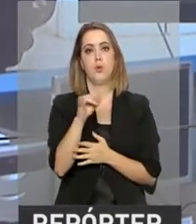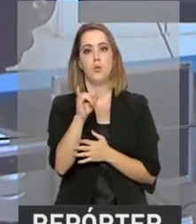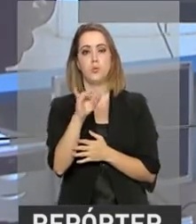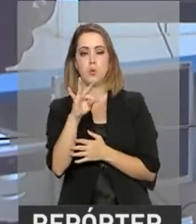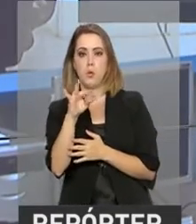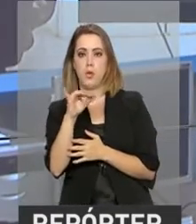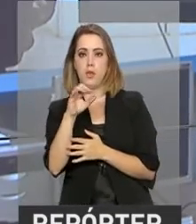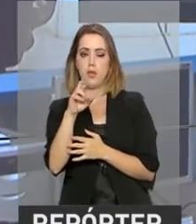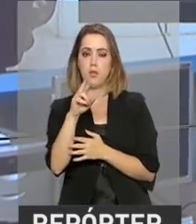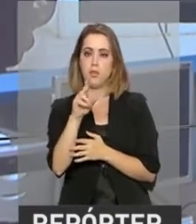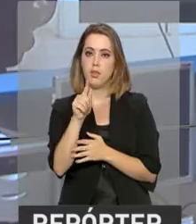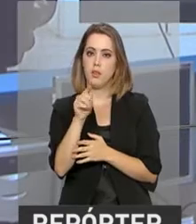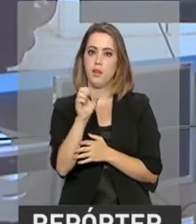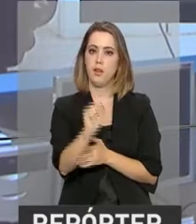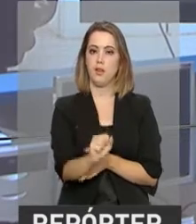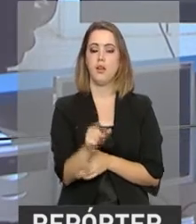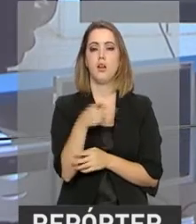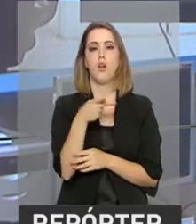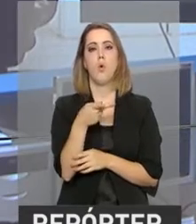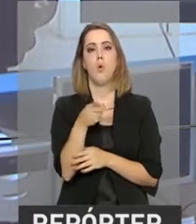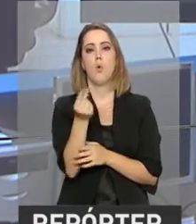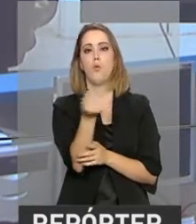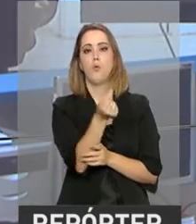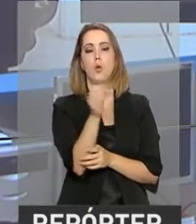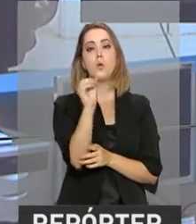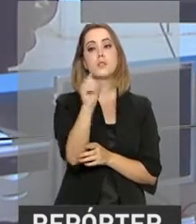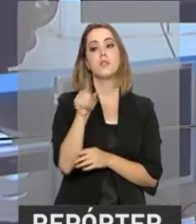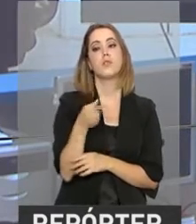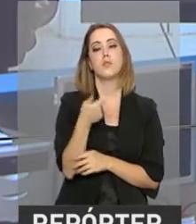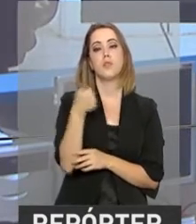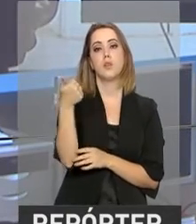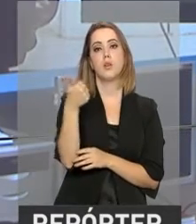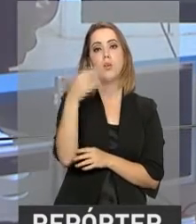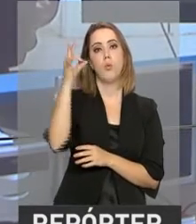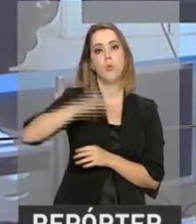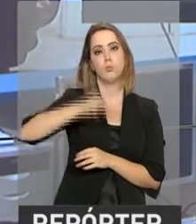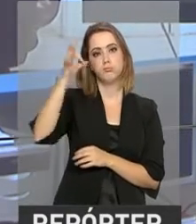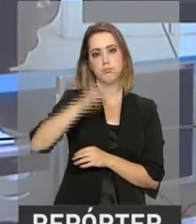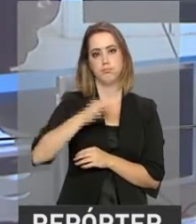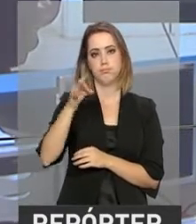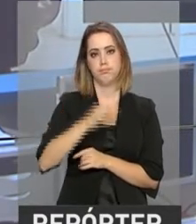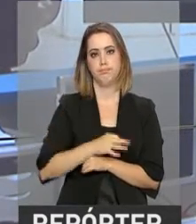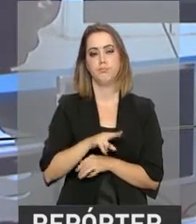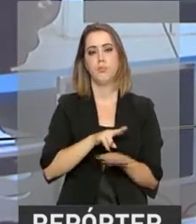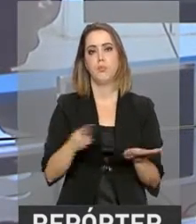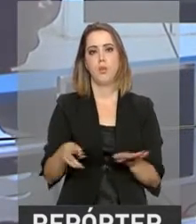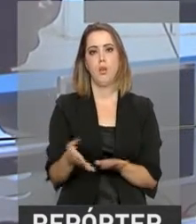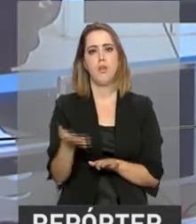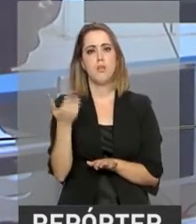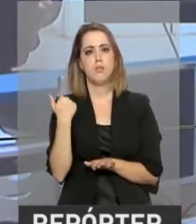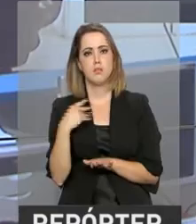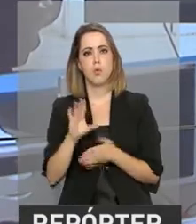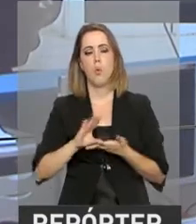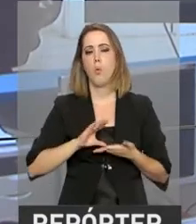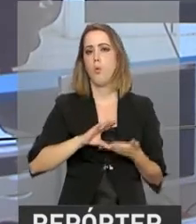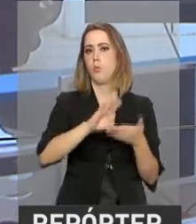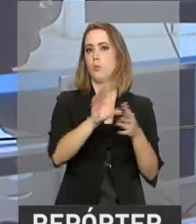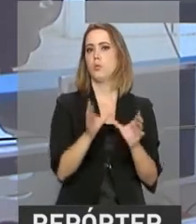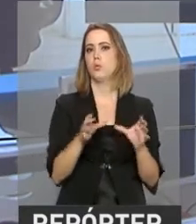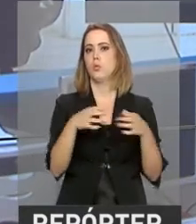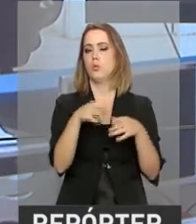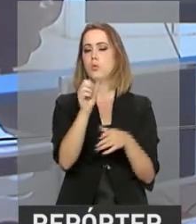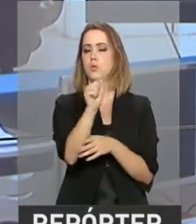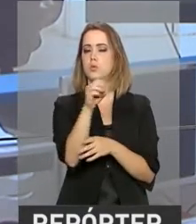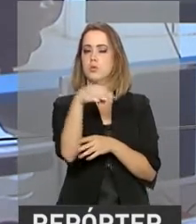está no patamar mínimo de 0,1 por cento na última semana o conselho da câmara de comércio exterior anunciou a elevação